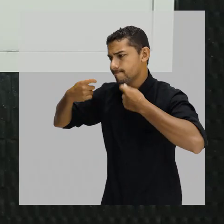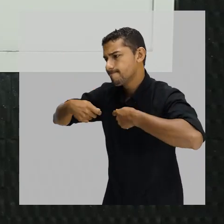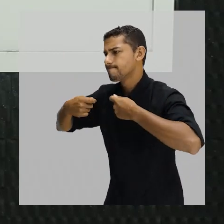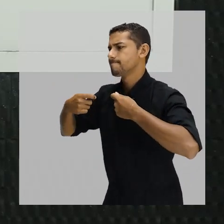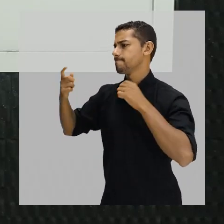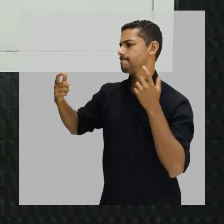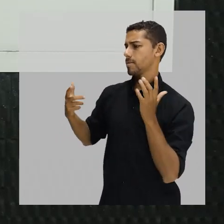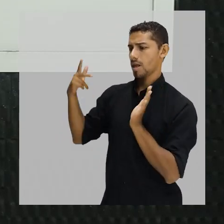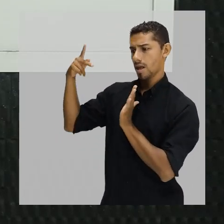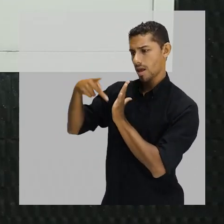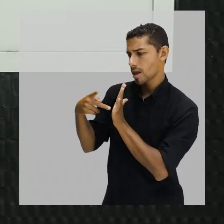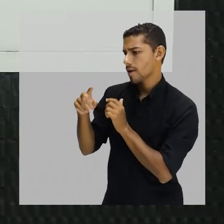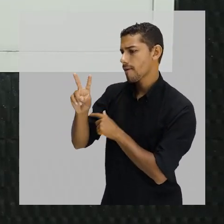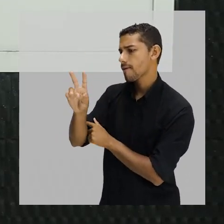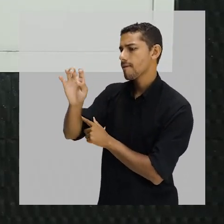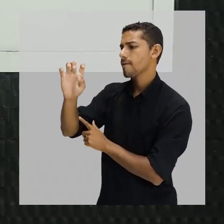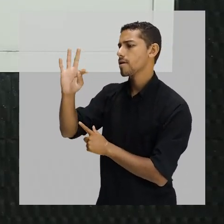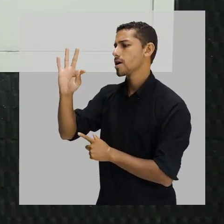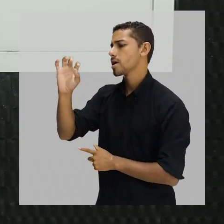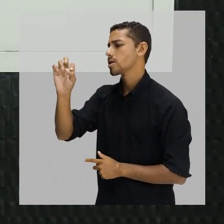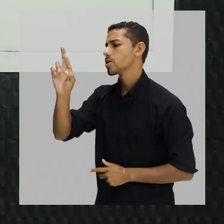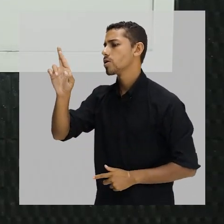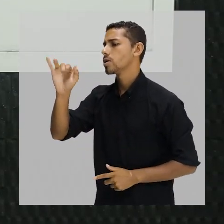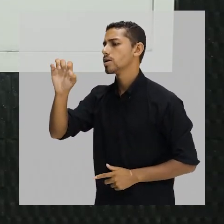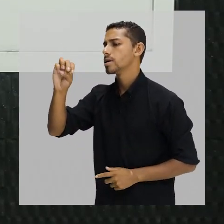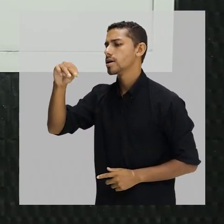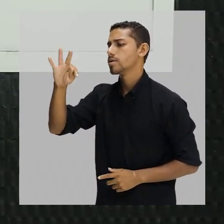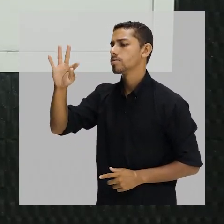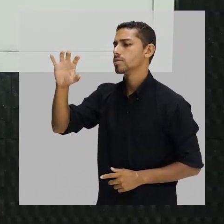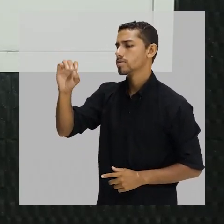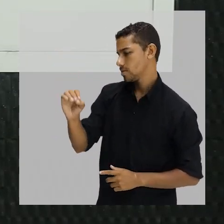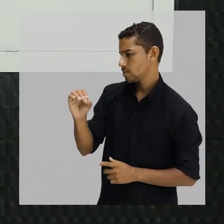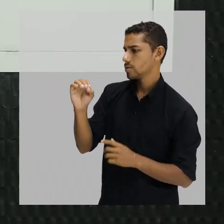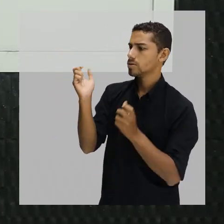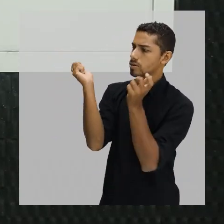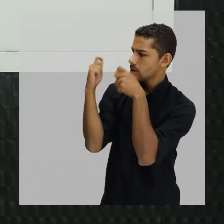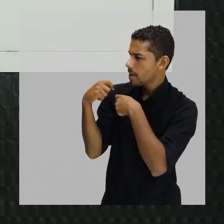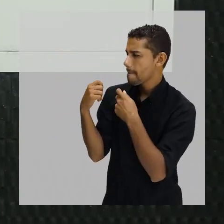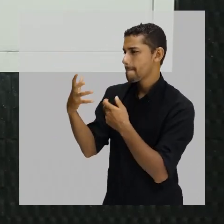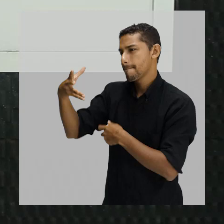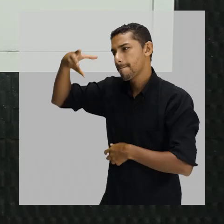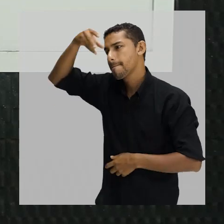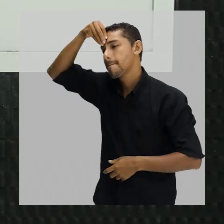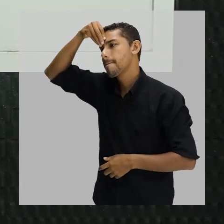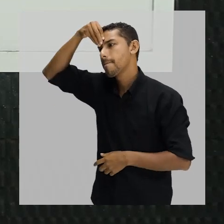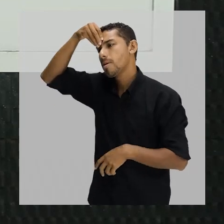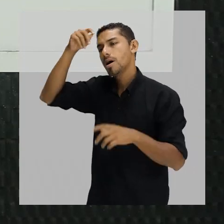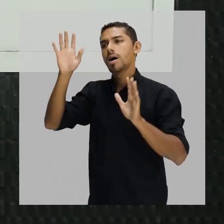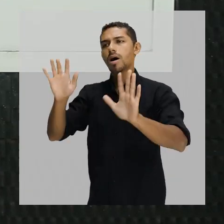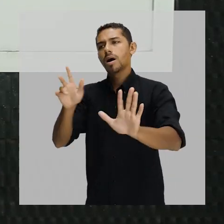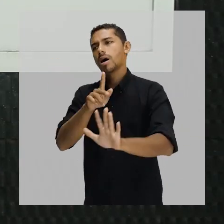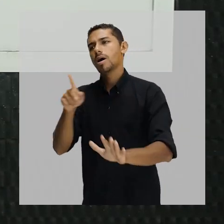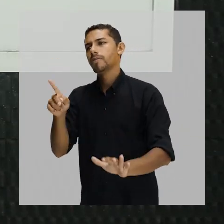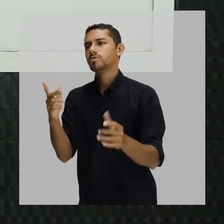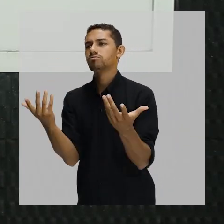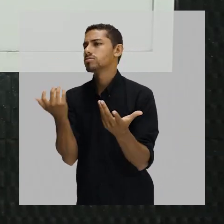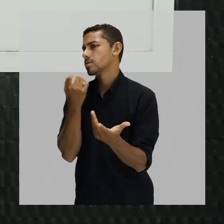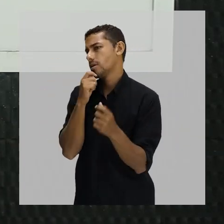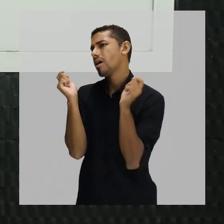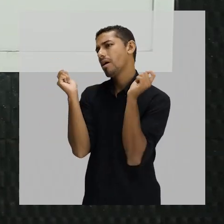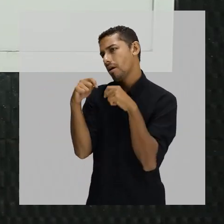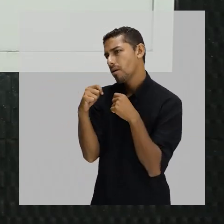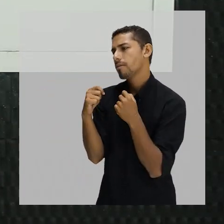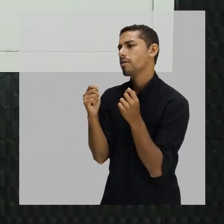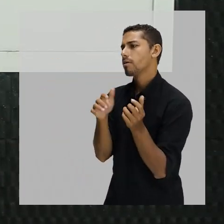necessariamente vetorialmente, ou seja, se direcionar conscientemente. Ah, professor, eu posso fazer isso de